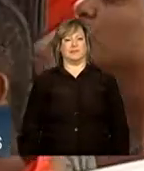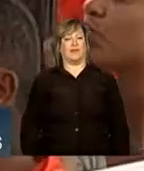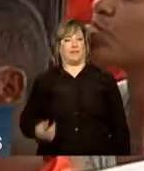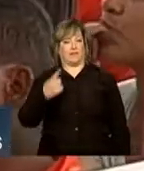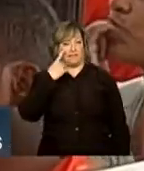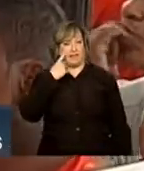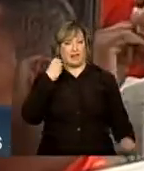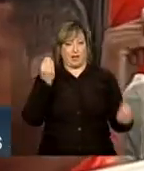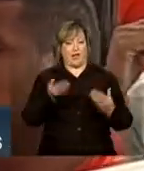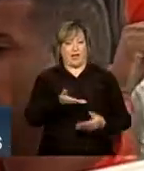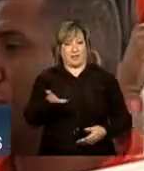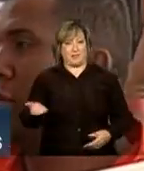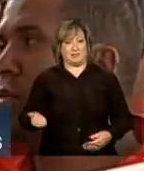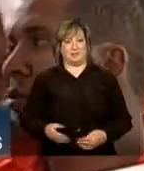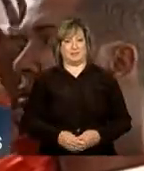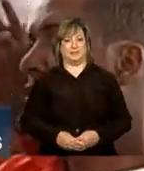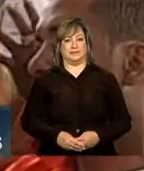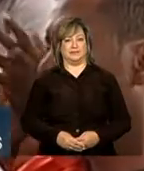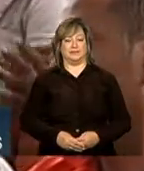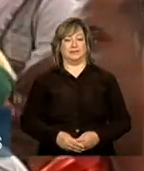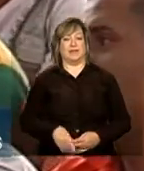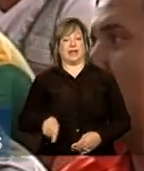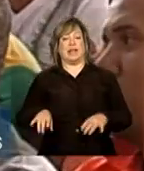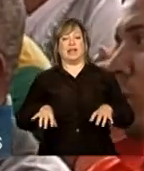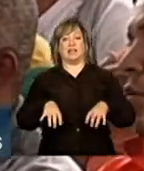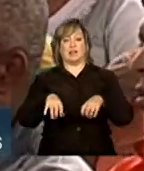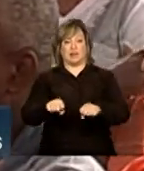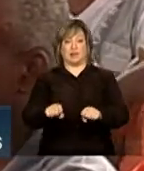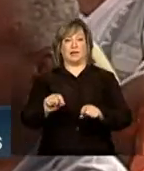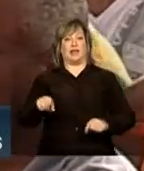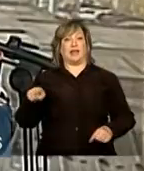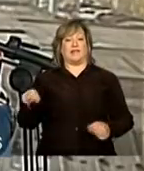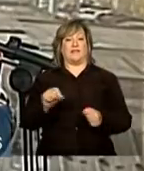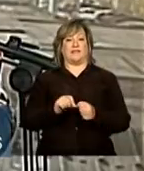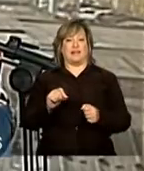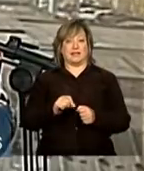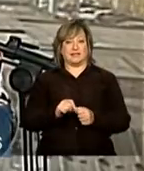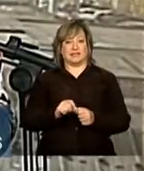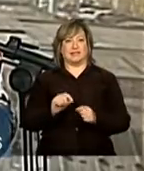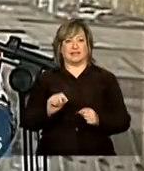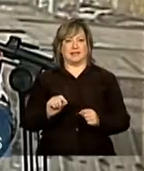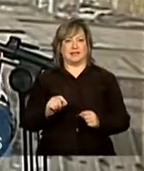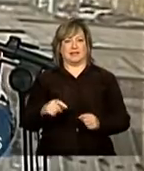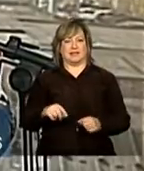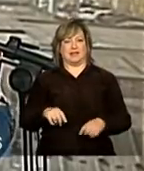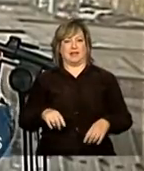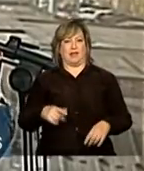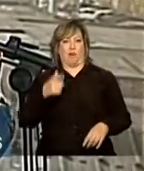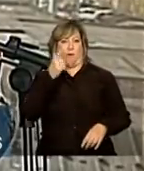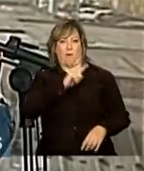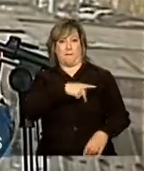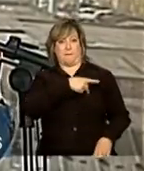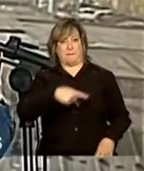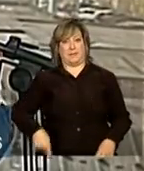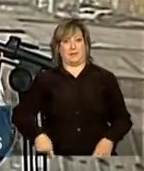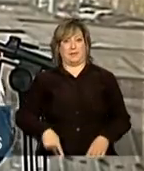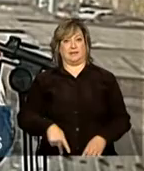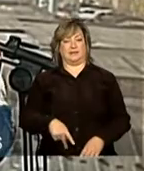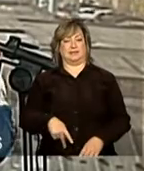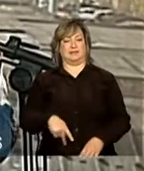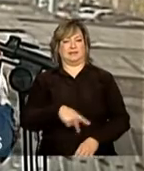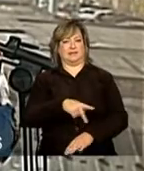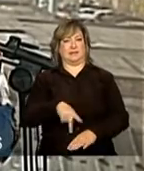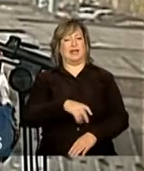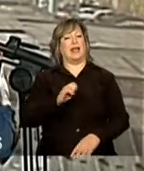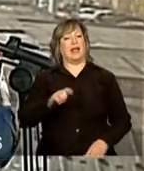Vejam vocês, o diploma que leva ele a presidente da República é o Senai, é